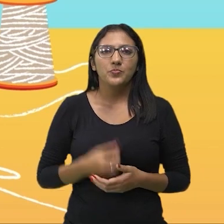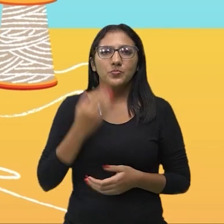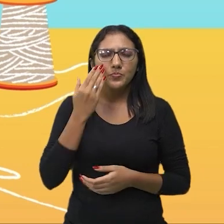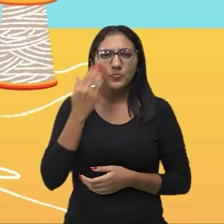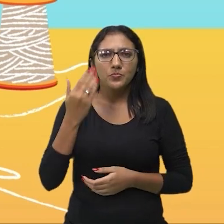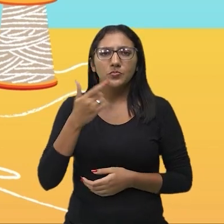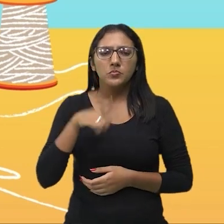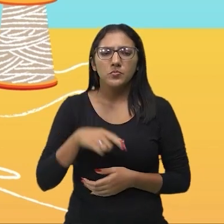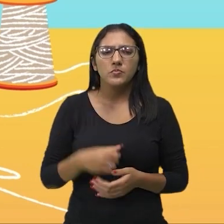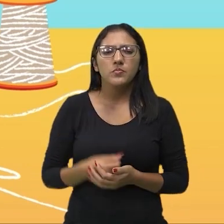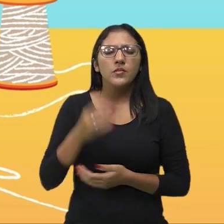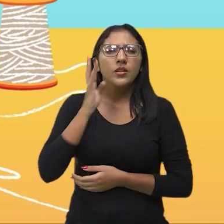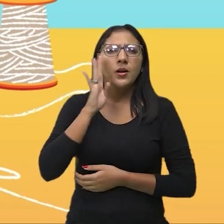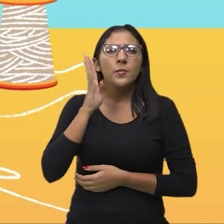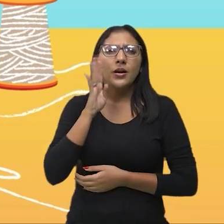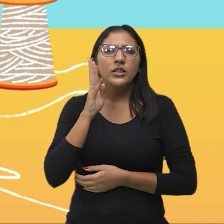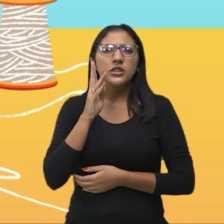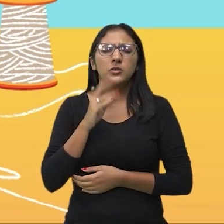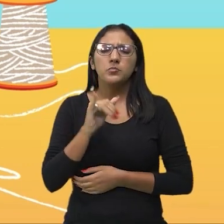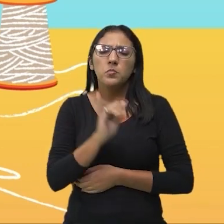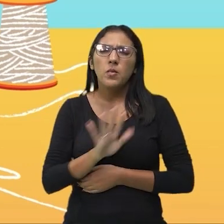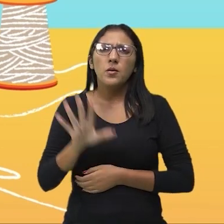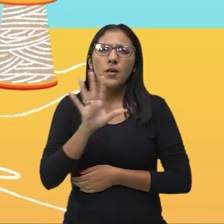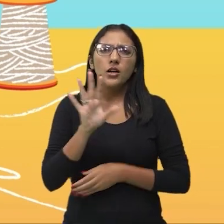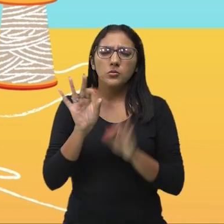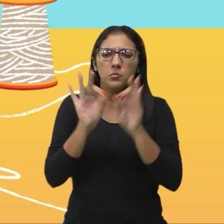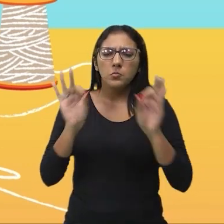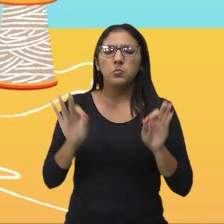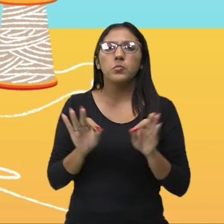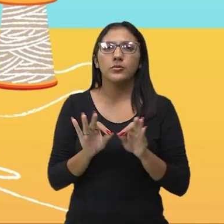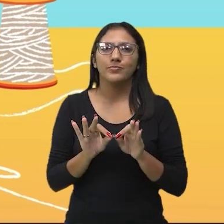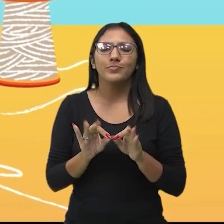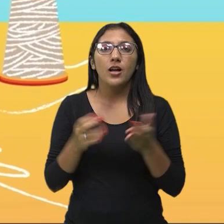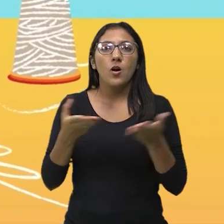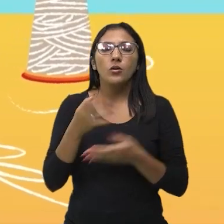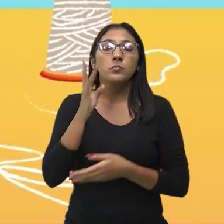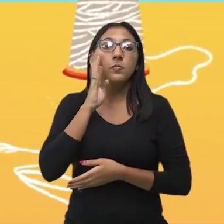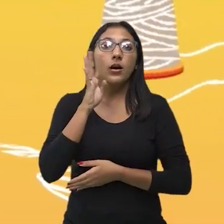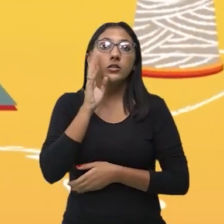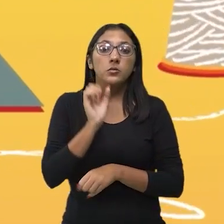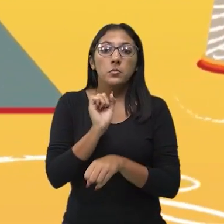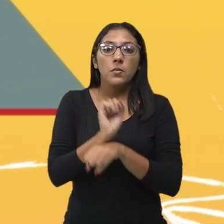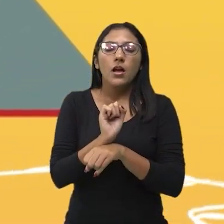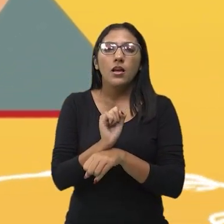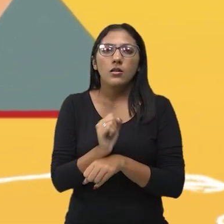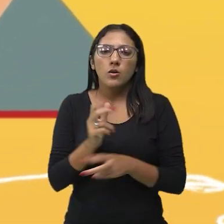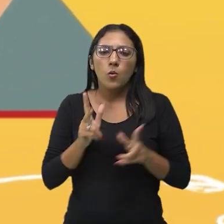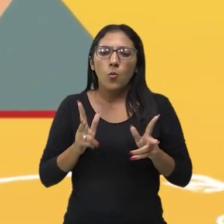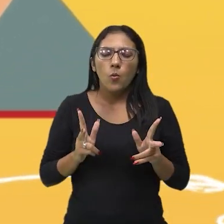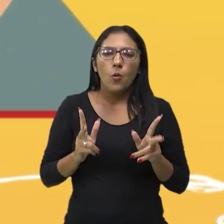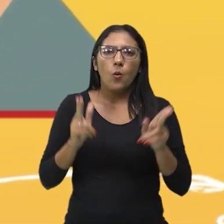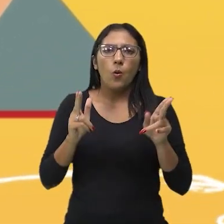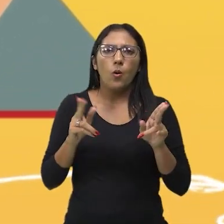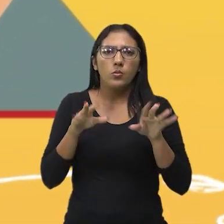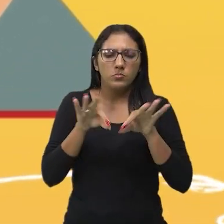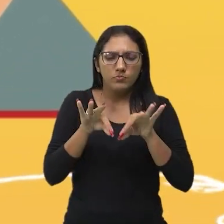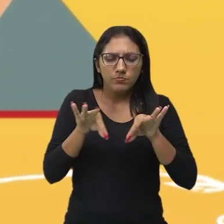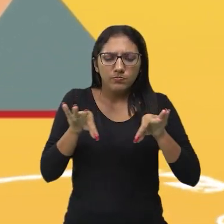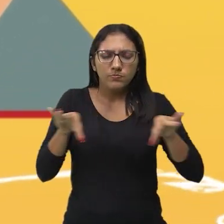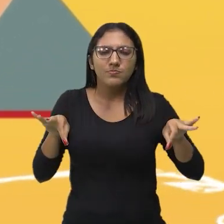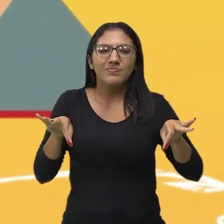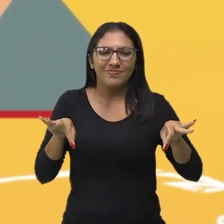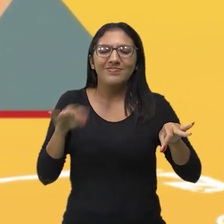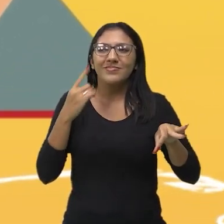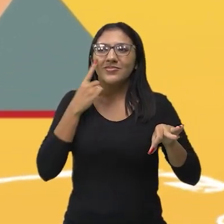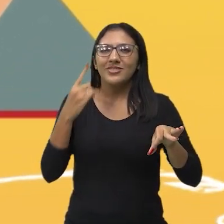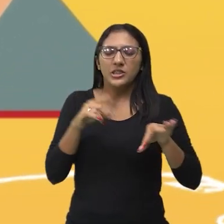corda. Agora imagine que você corta essa corda e deixa ela bem esticada. A medida dessa corda esticada é o comprimento